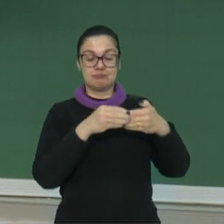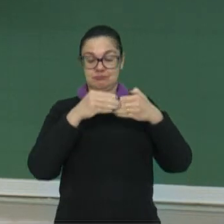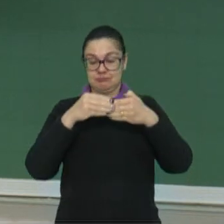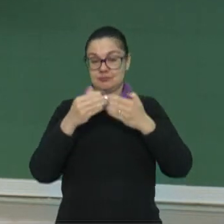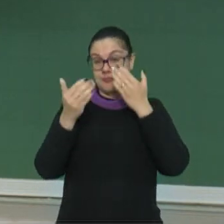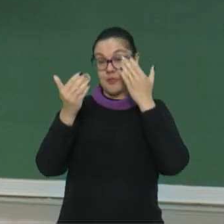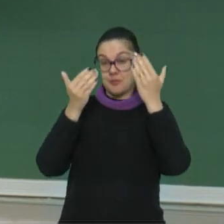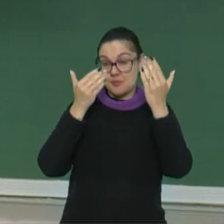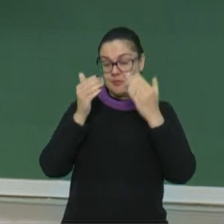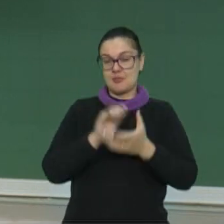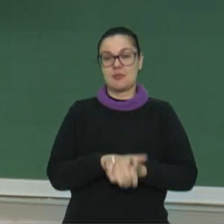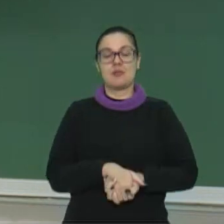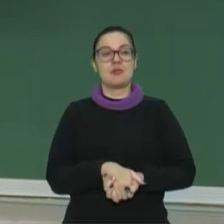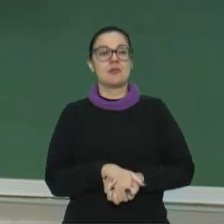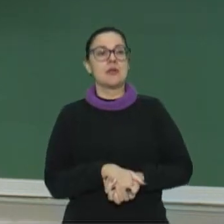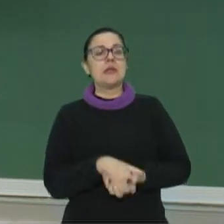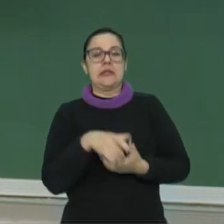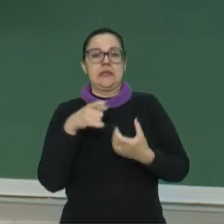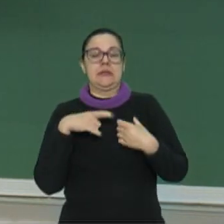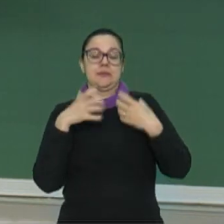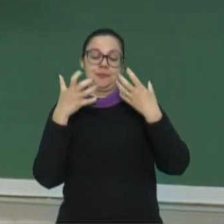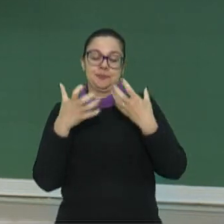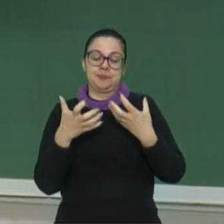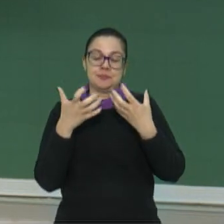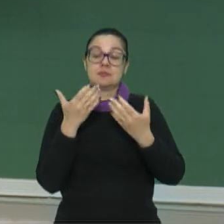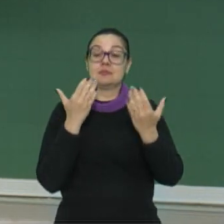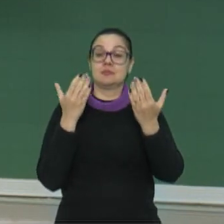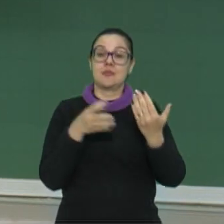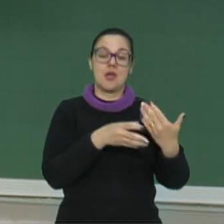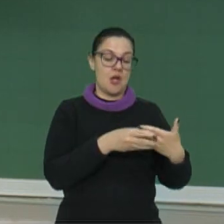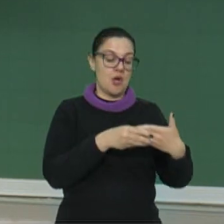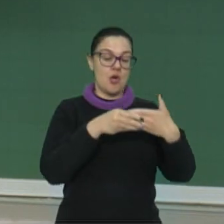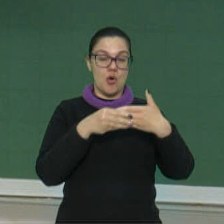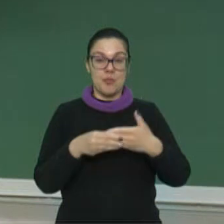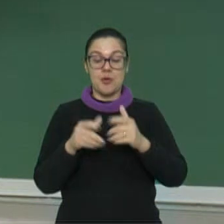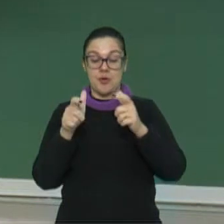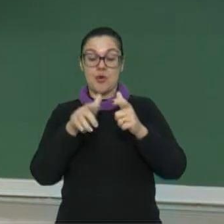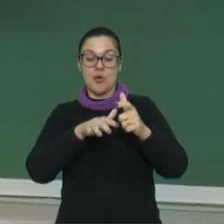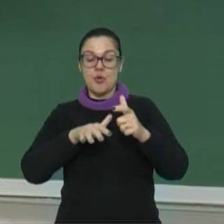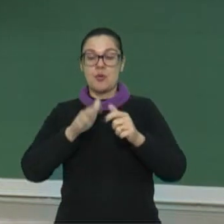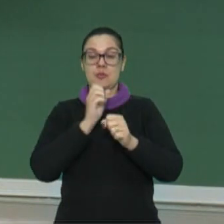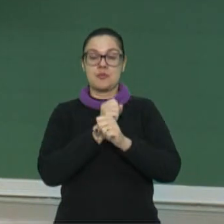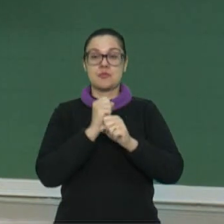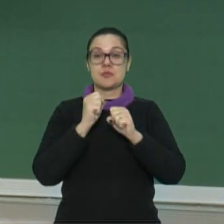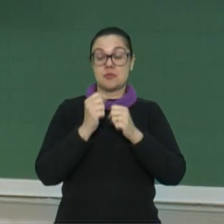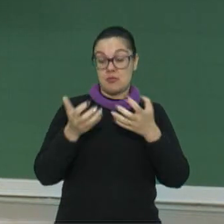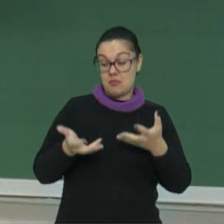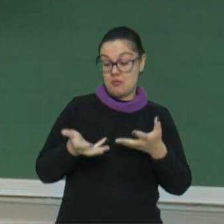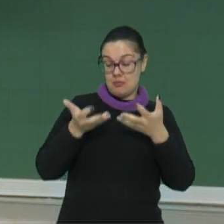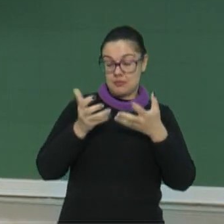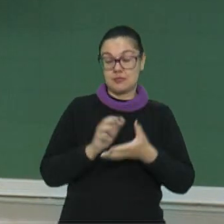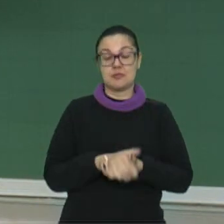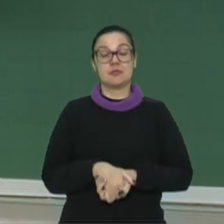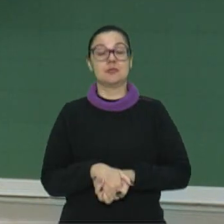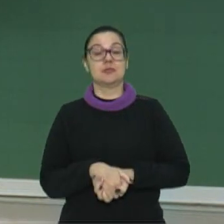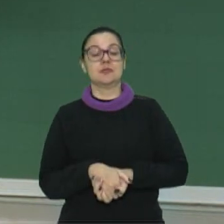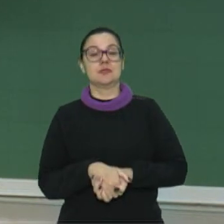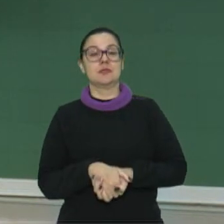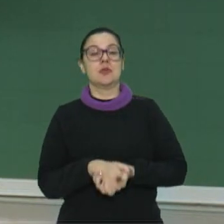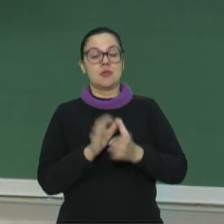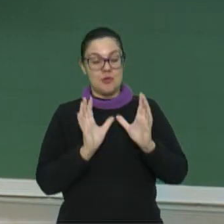de um acompanhamento. A gente tem vários acompanhamentos hoje, as instituições sociais têm ajudado muito, né, gente? A gente tem